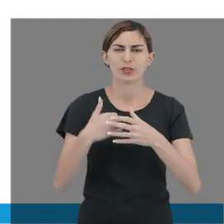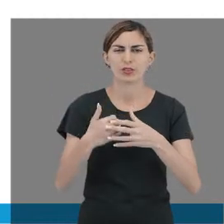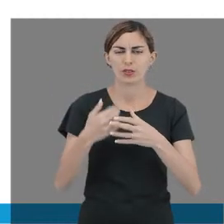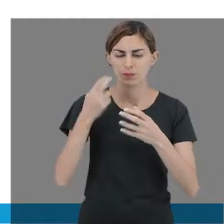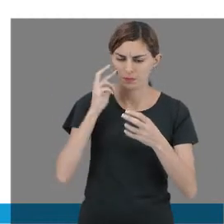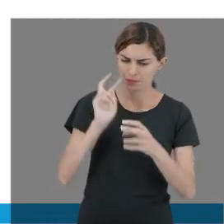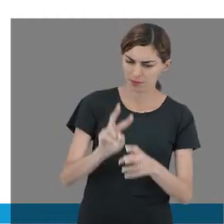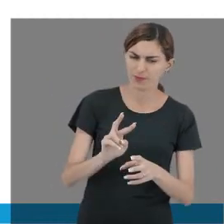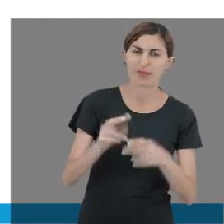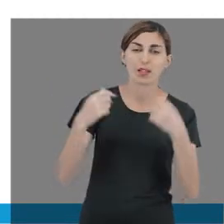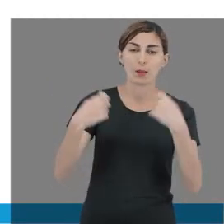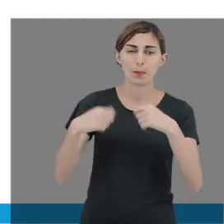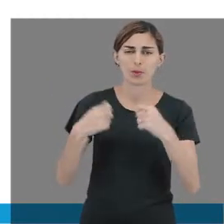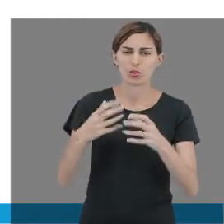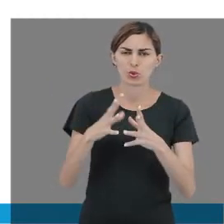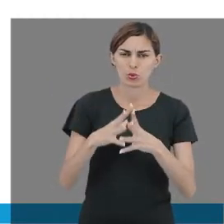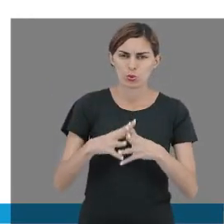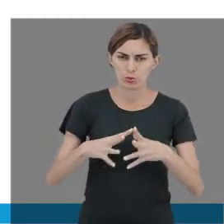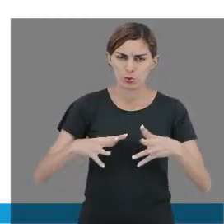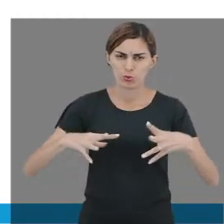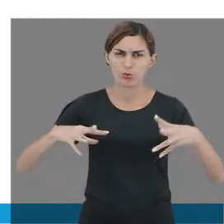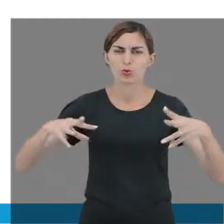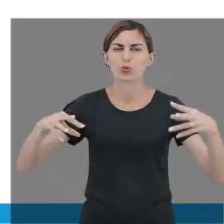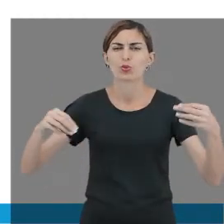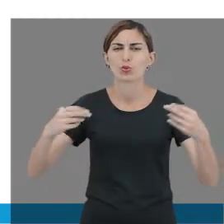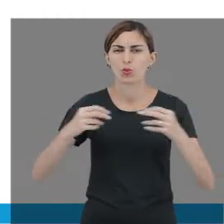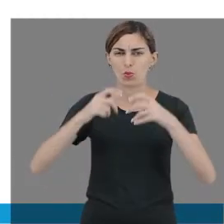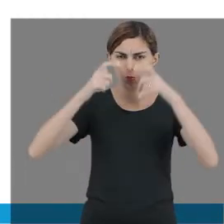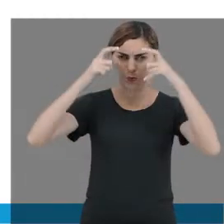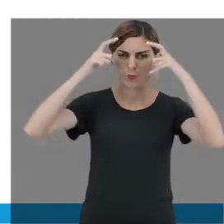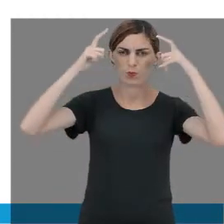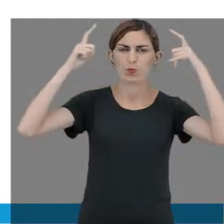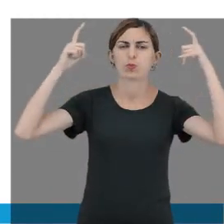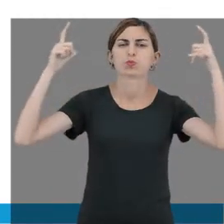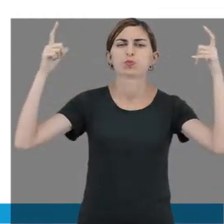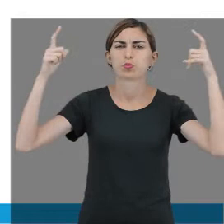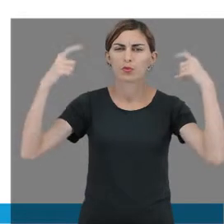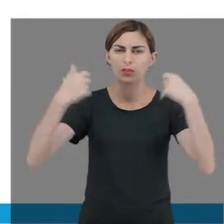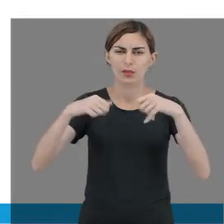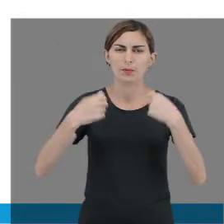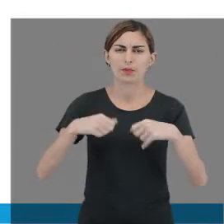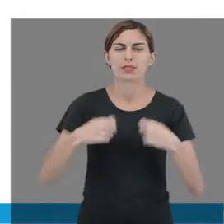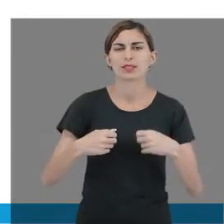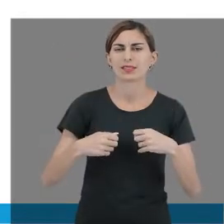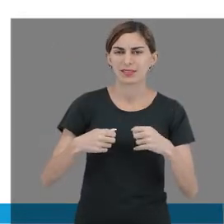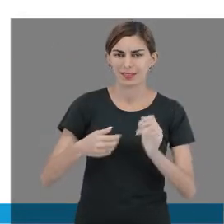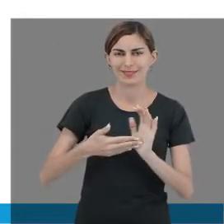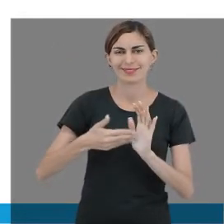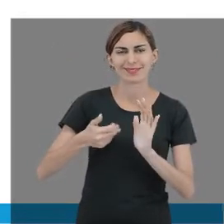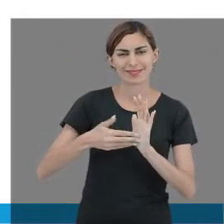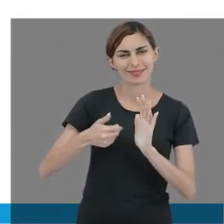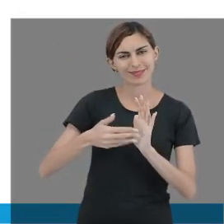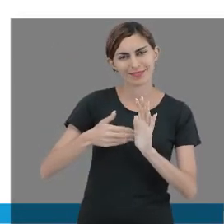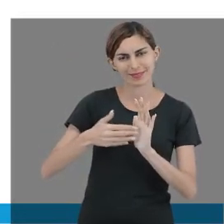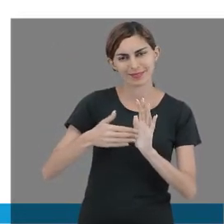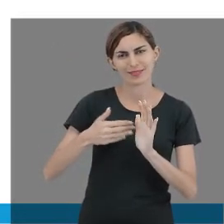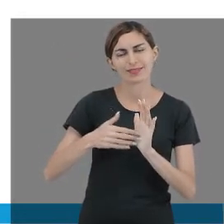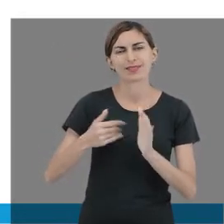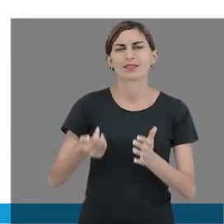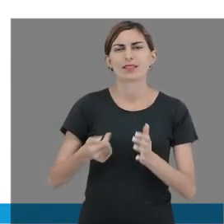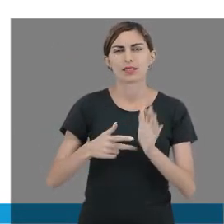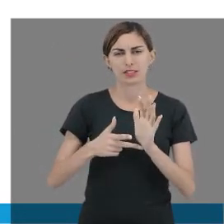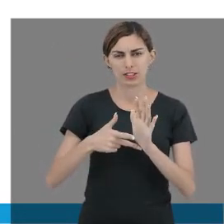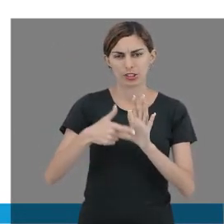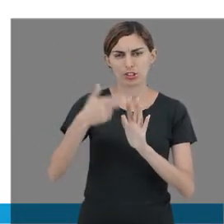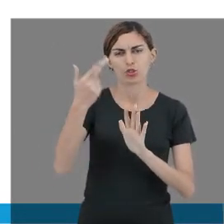que praticamente desapareceu o cérebro, aumentou o líquido demais, e isso é hidrocefalia. E aí, depois que a gente indica a cirurgia,